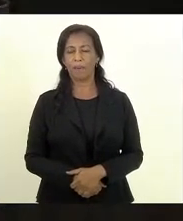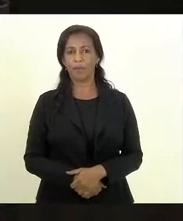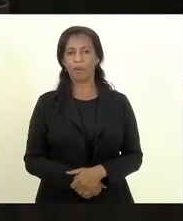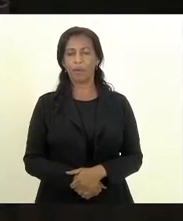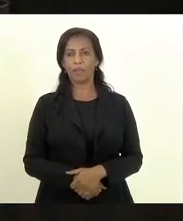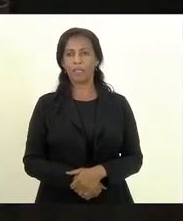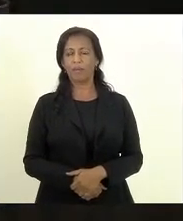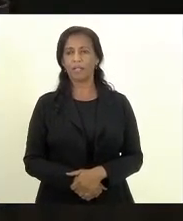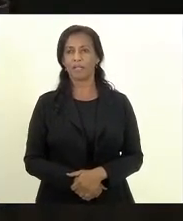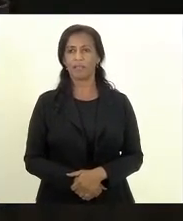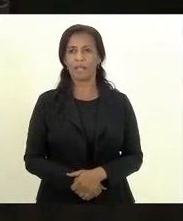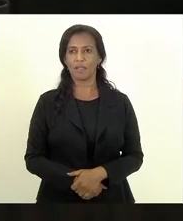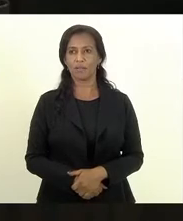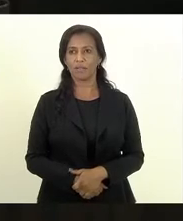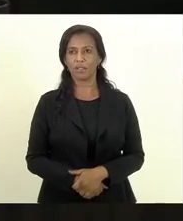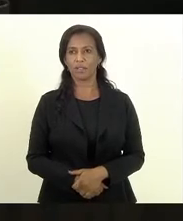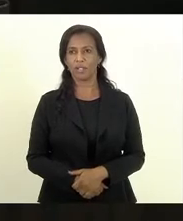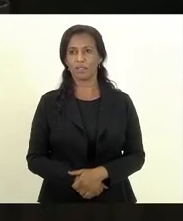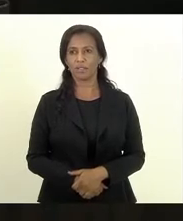Deputado Rodrigo Amorim.